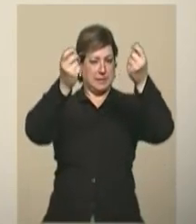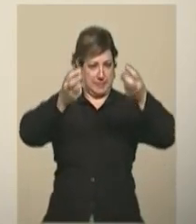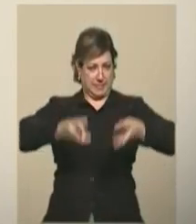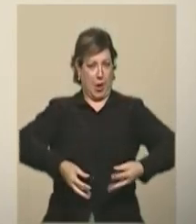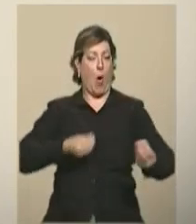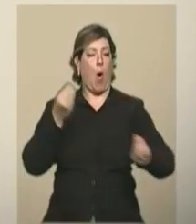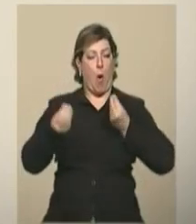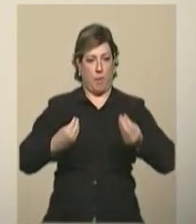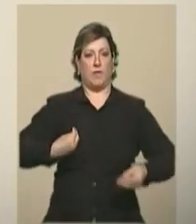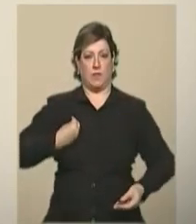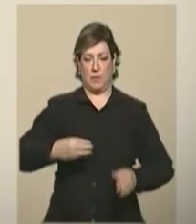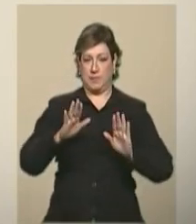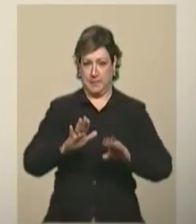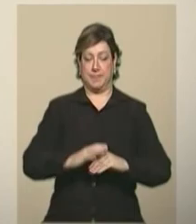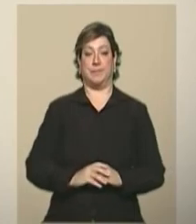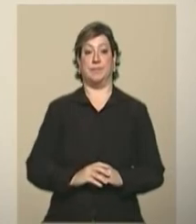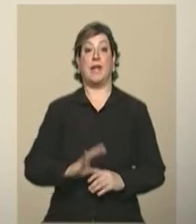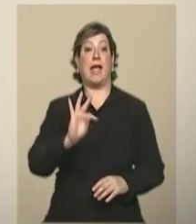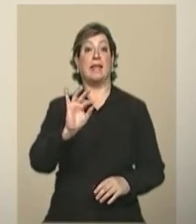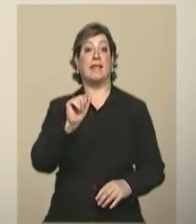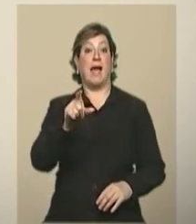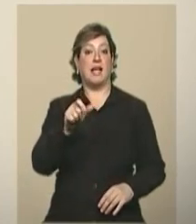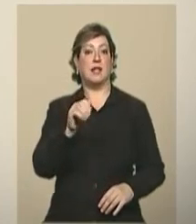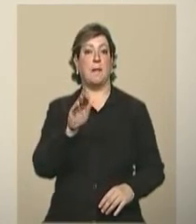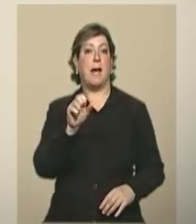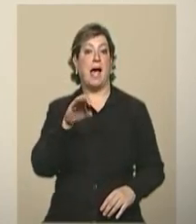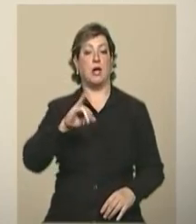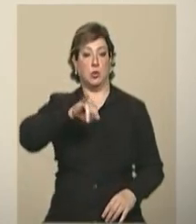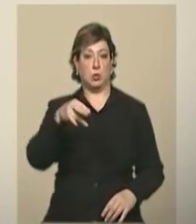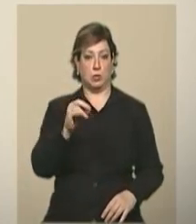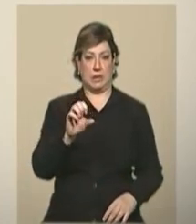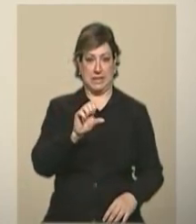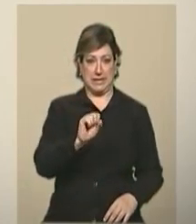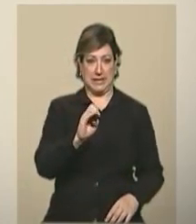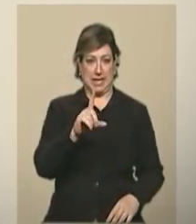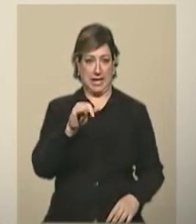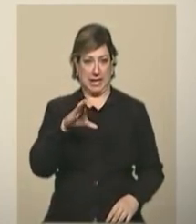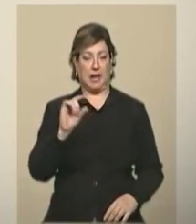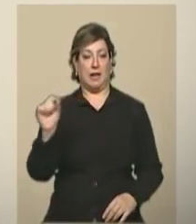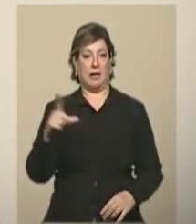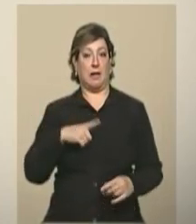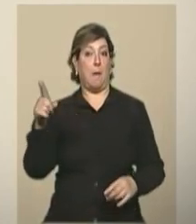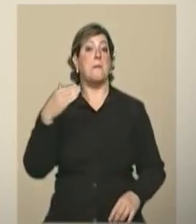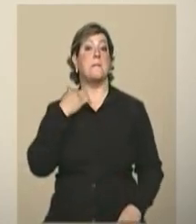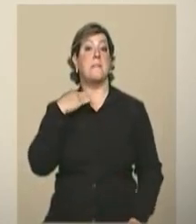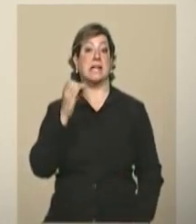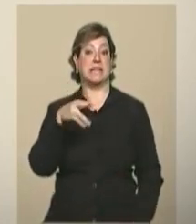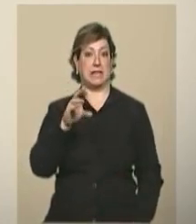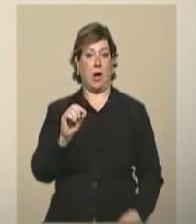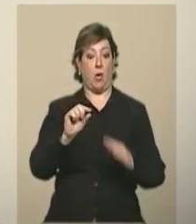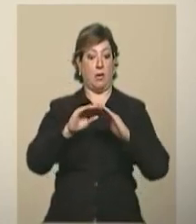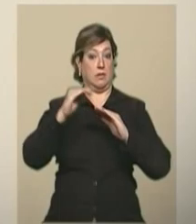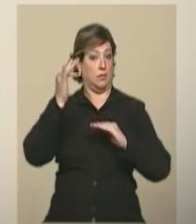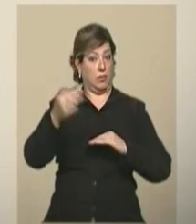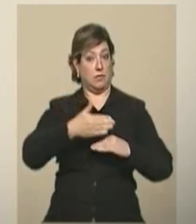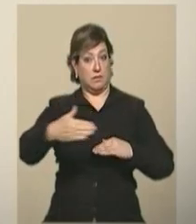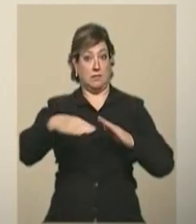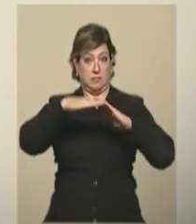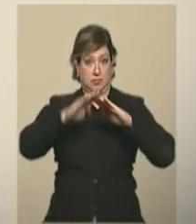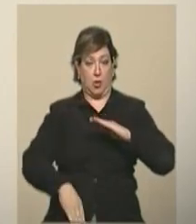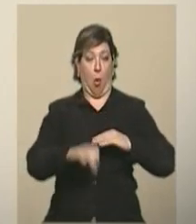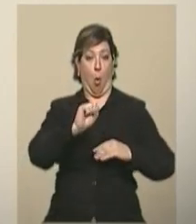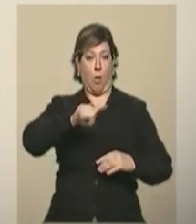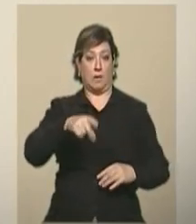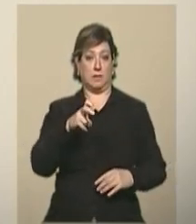vai funcionar, Luciano. Quando a taxa básica de juros, a Selic, que é definida pelo Banco Central, cair para 8,5%